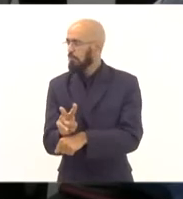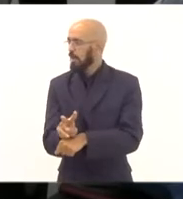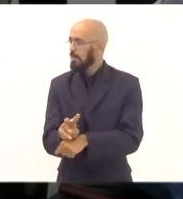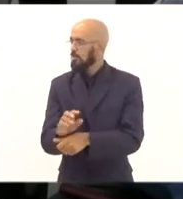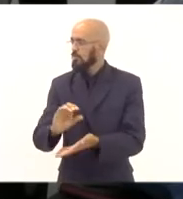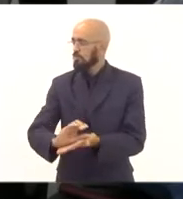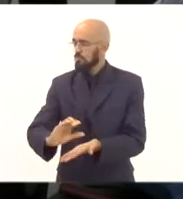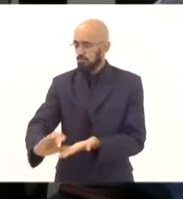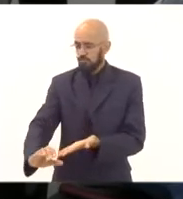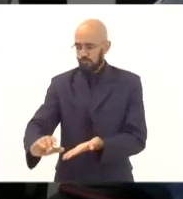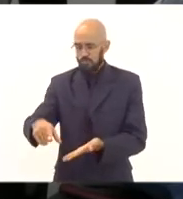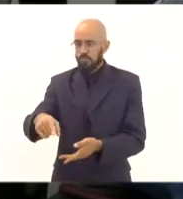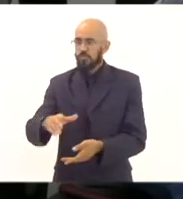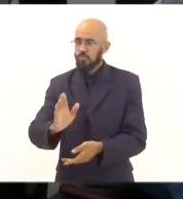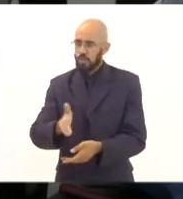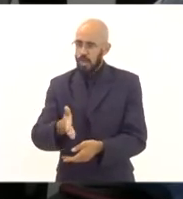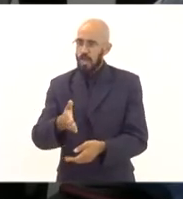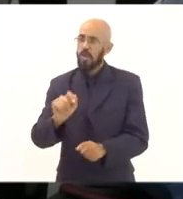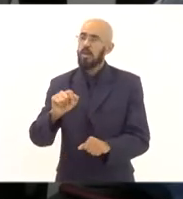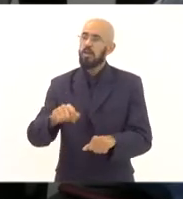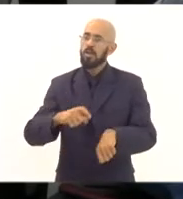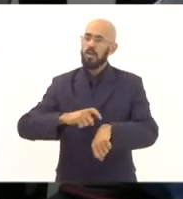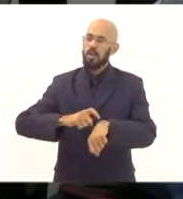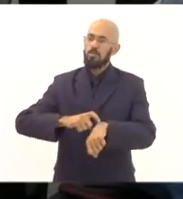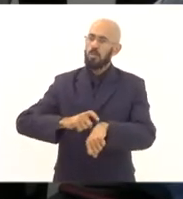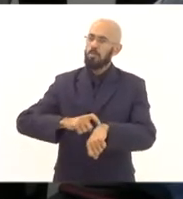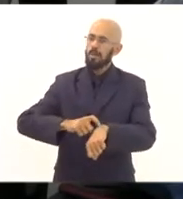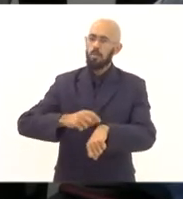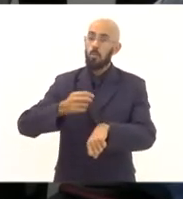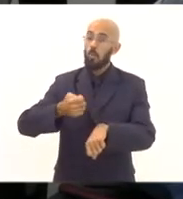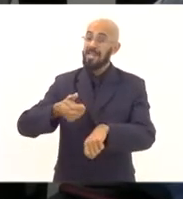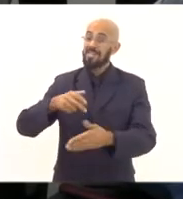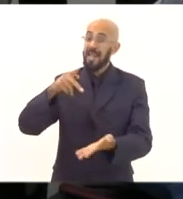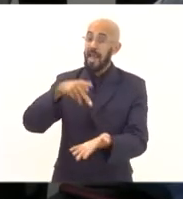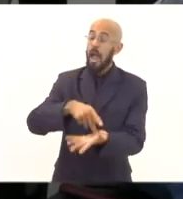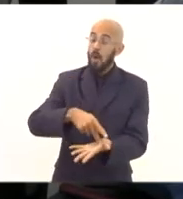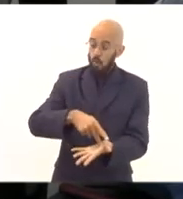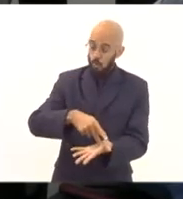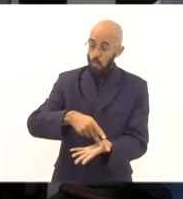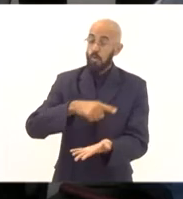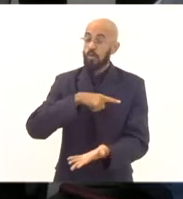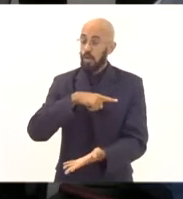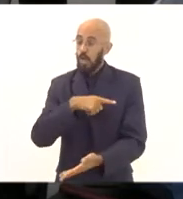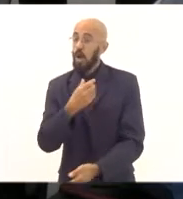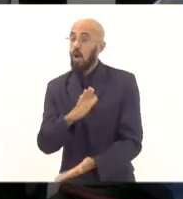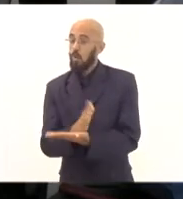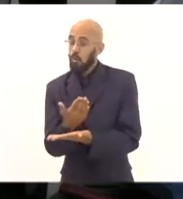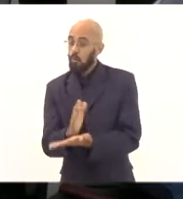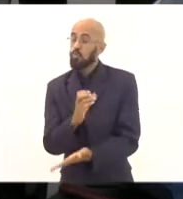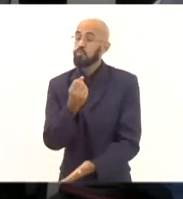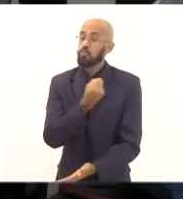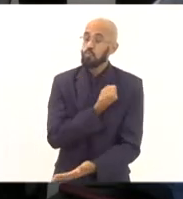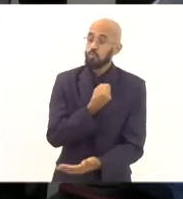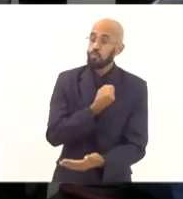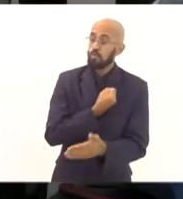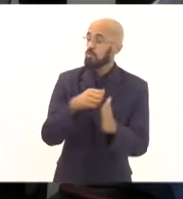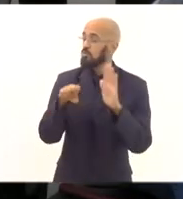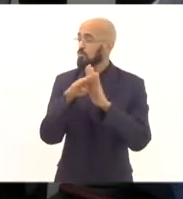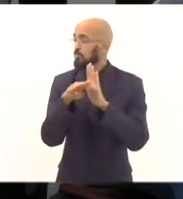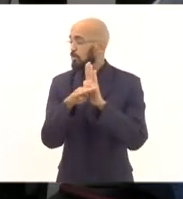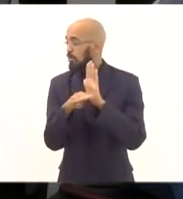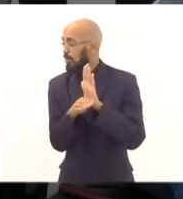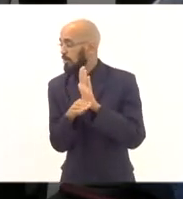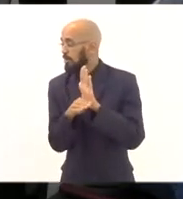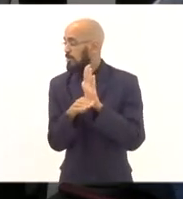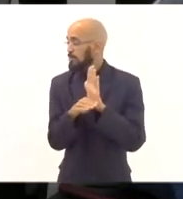tá é atualizado Praticamente em tempo real dando alguns números do programa no